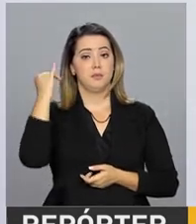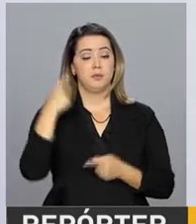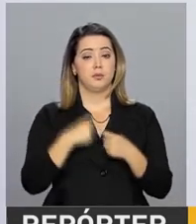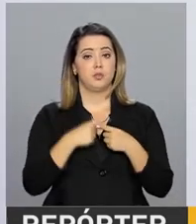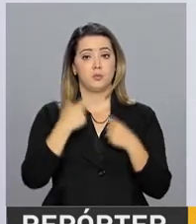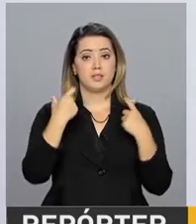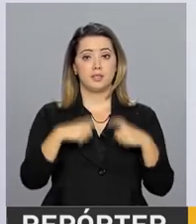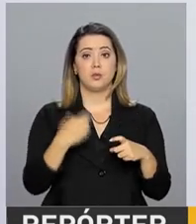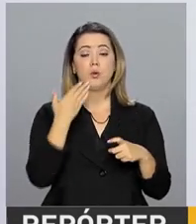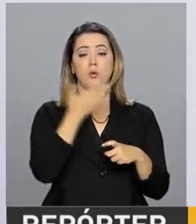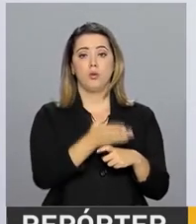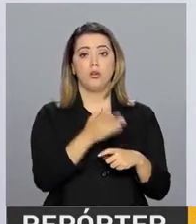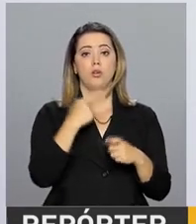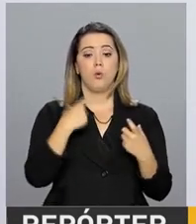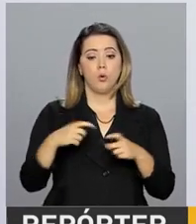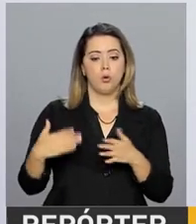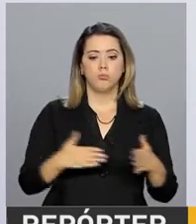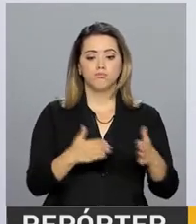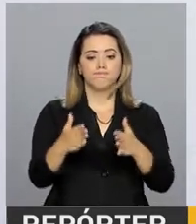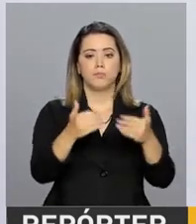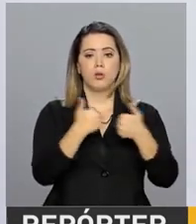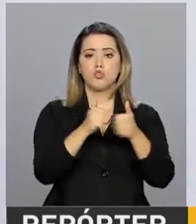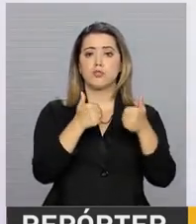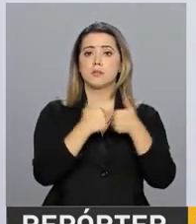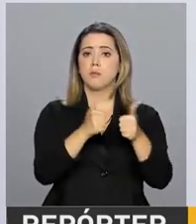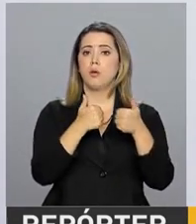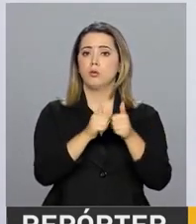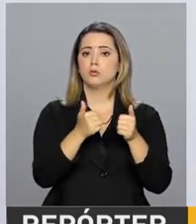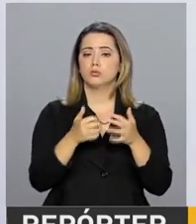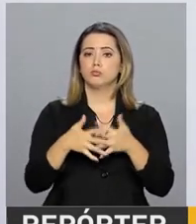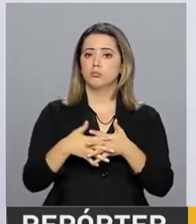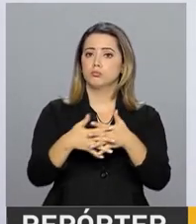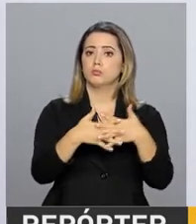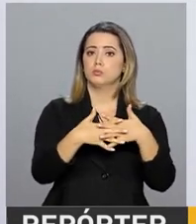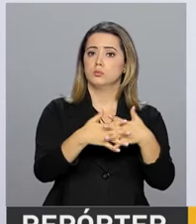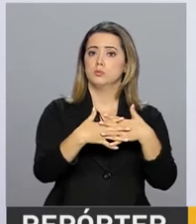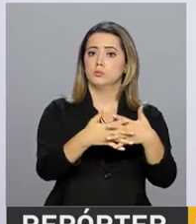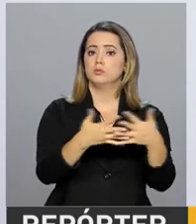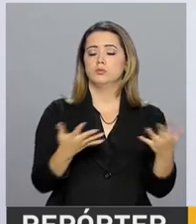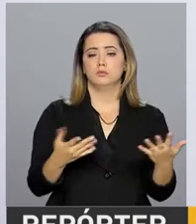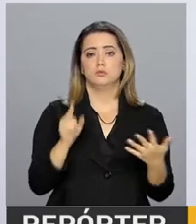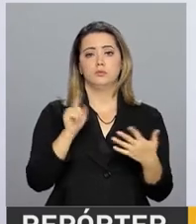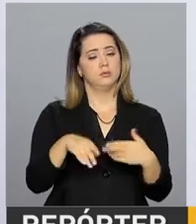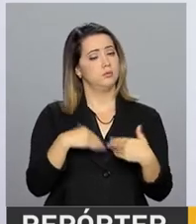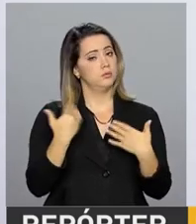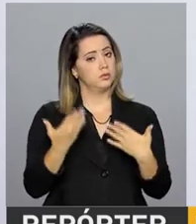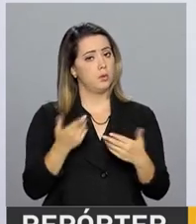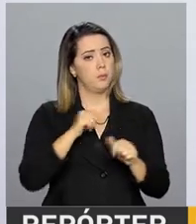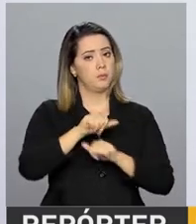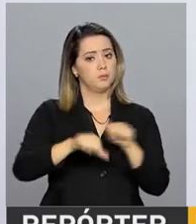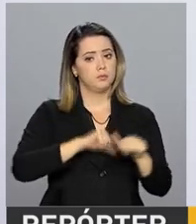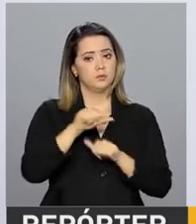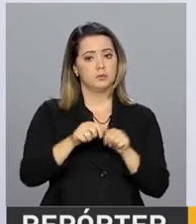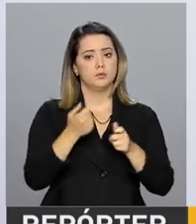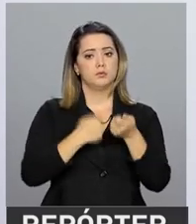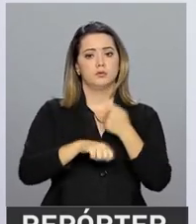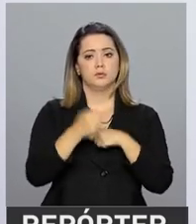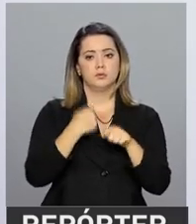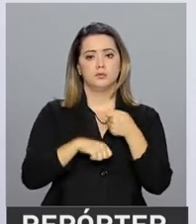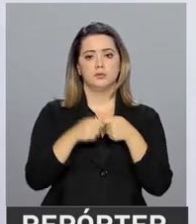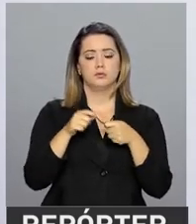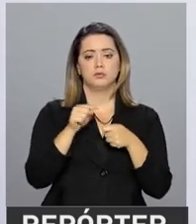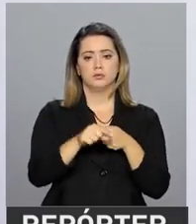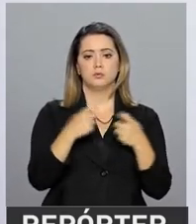se transformou no grande corredor de escoamento da produção nacional ea partir daí uma triste mas o econã mica